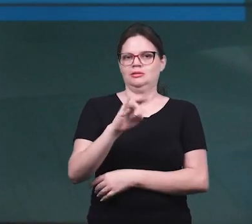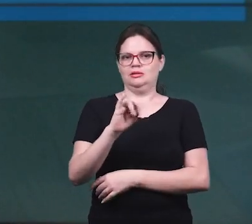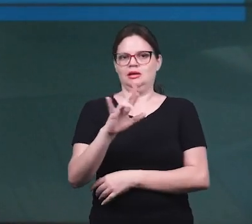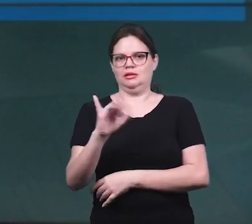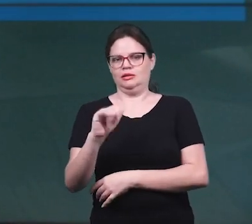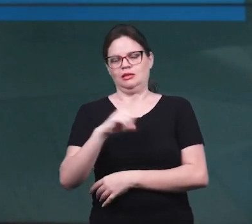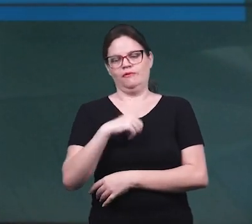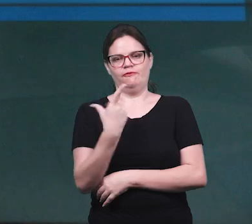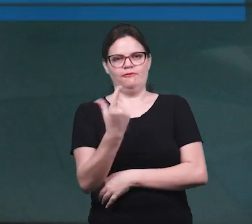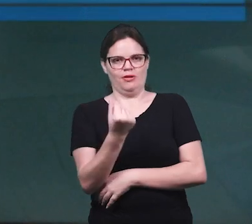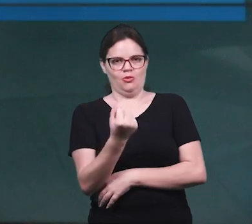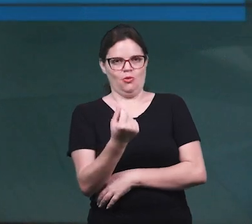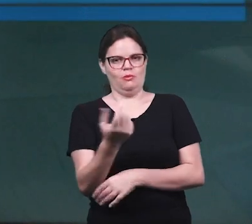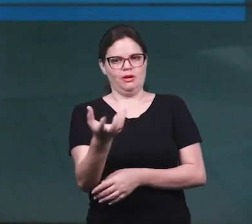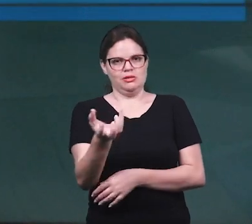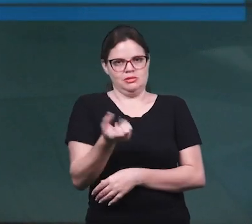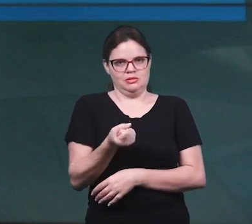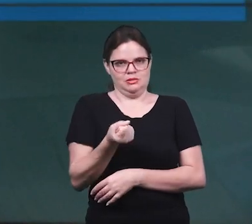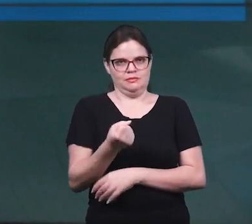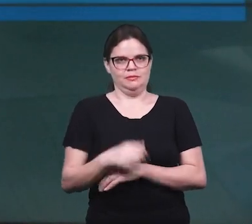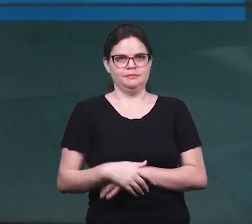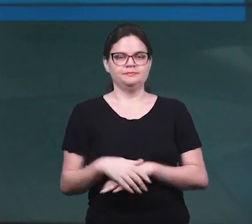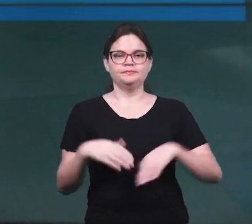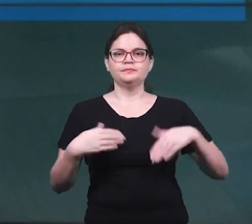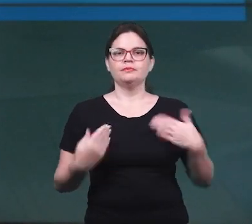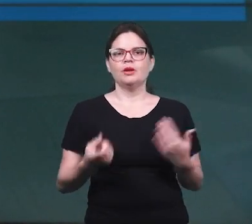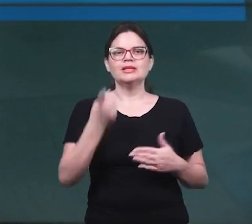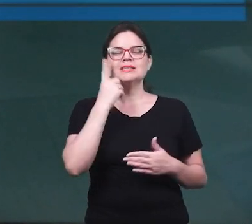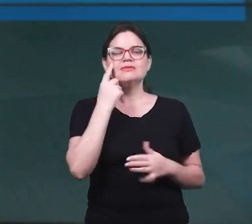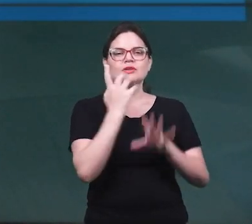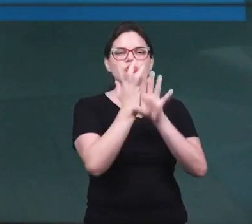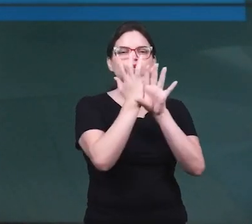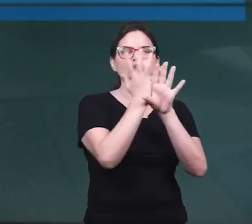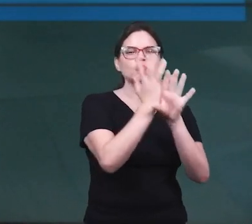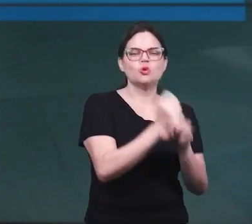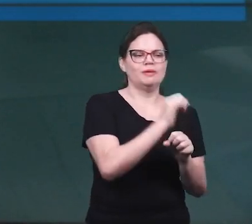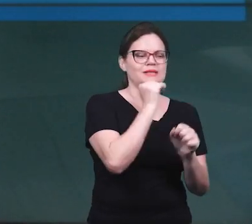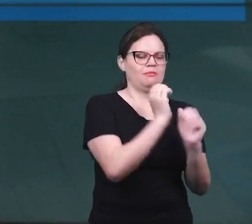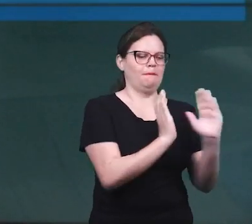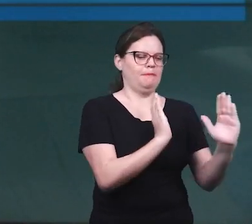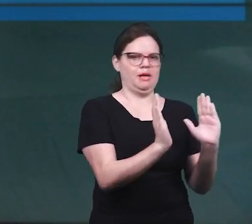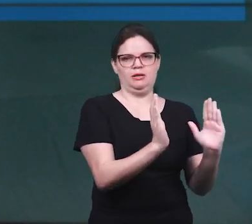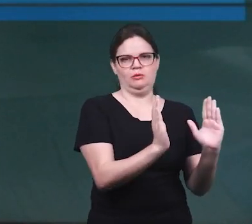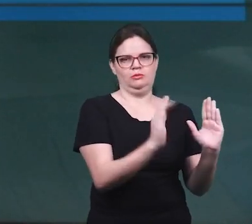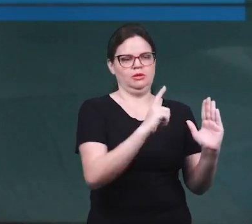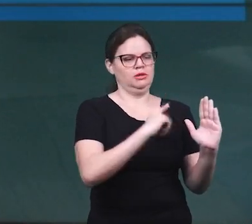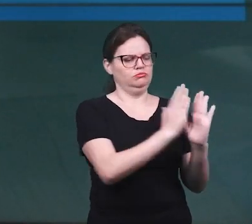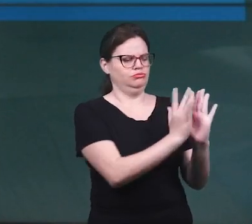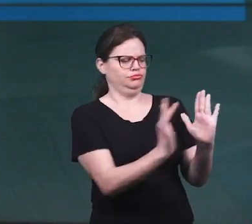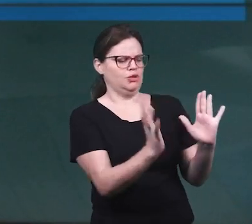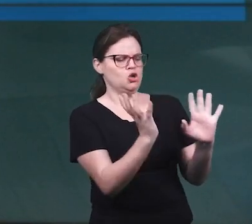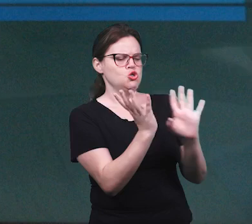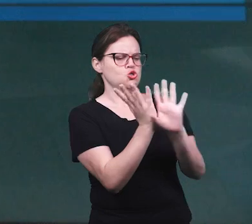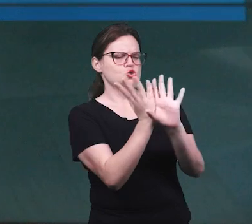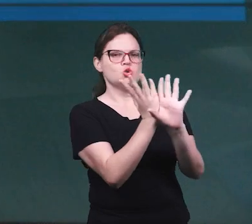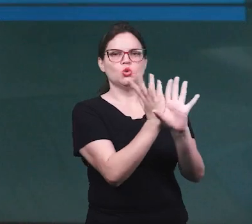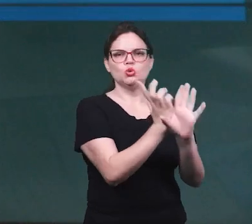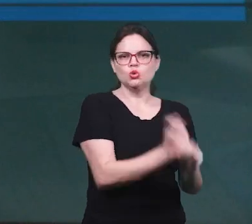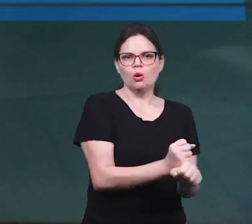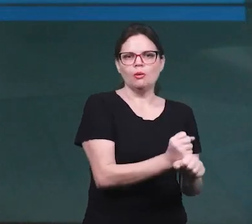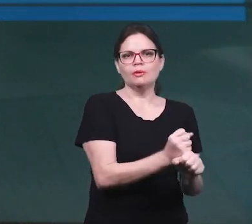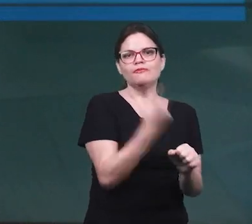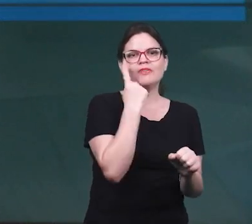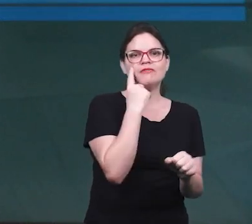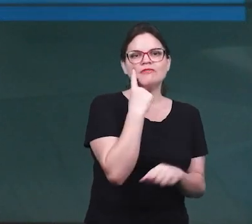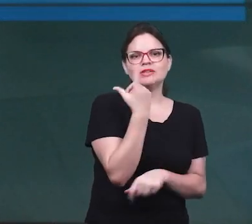um valor total de receita em um certo período. Ninguém vive